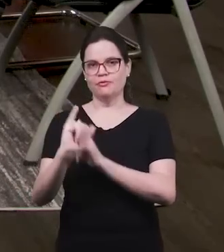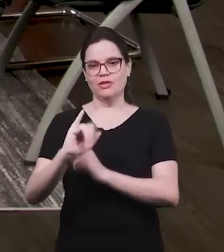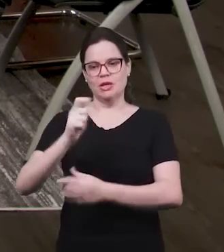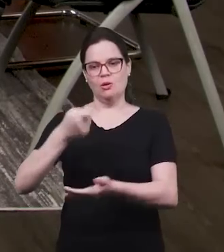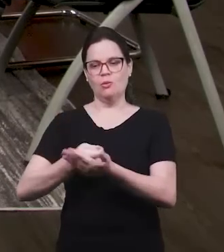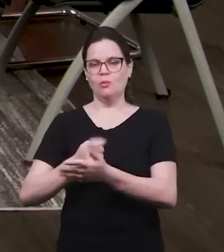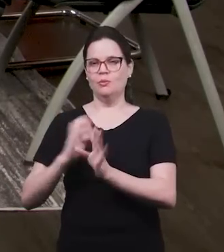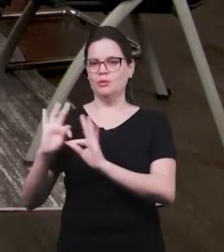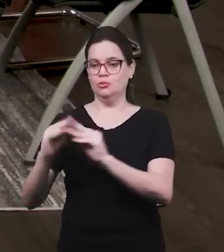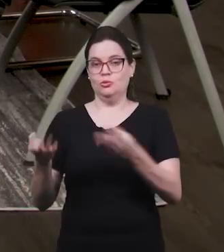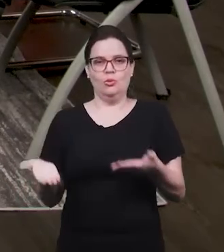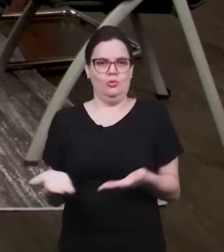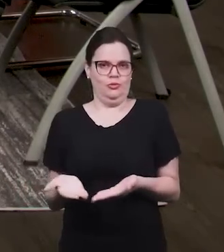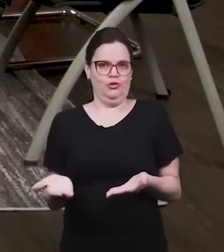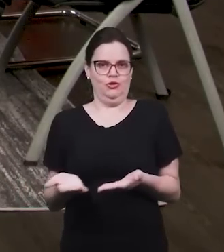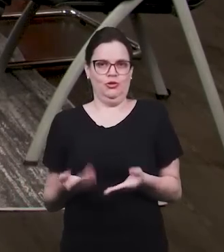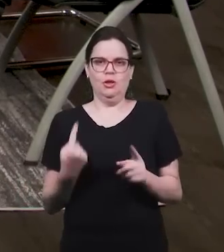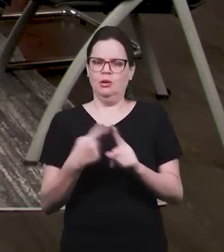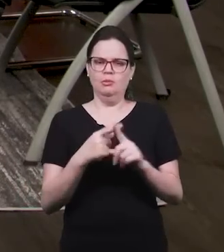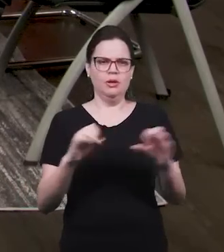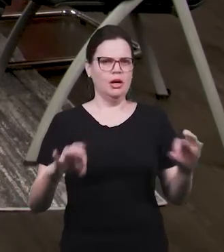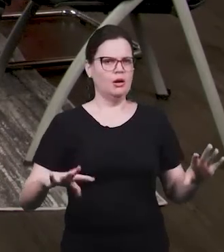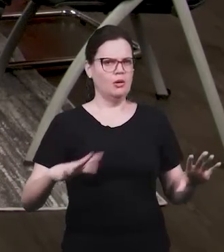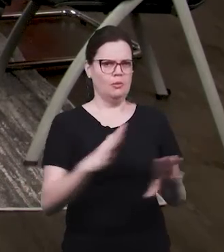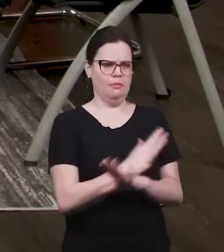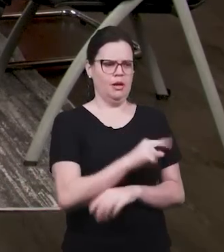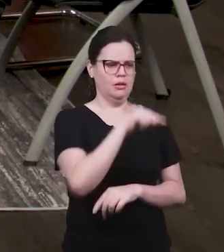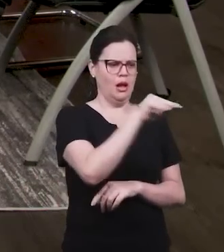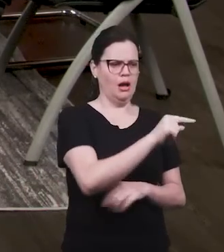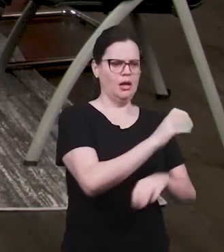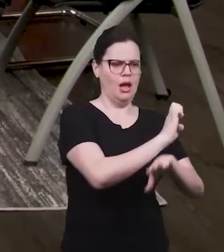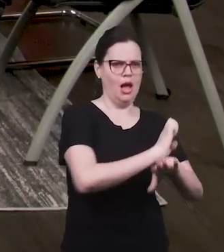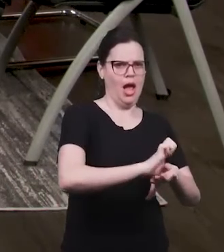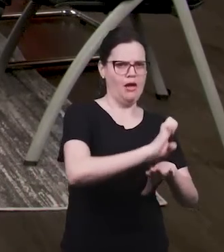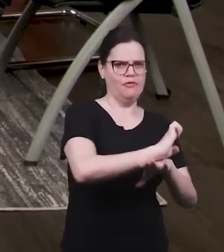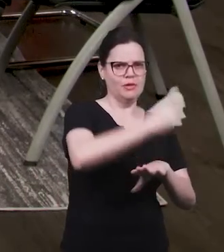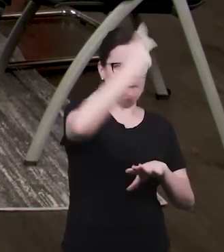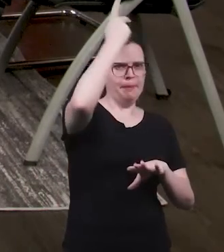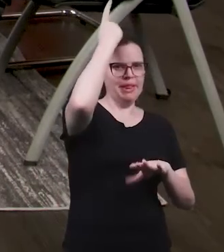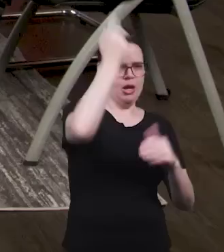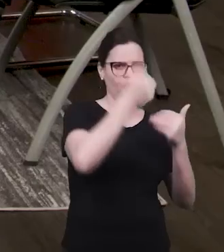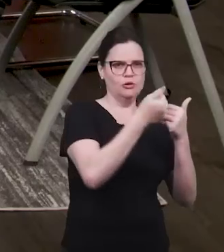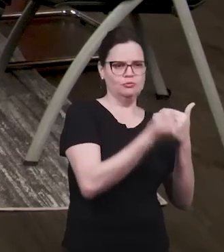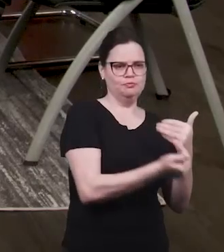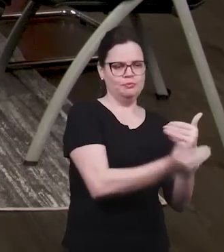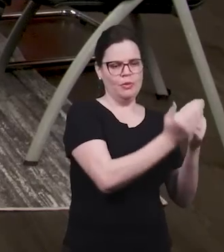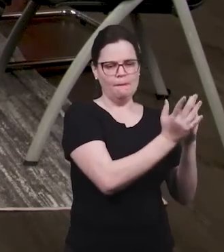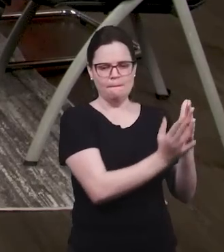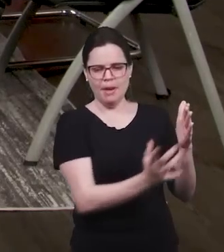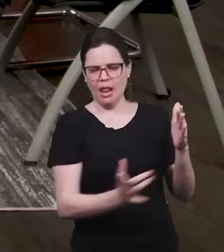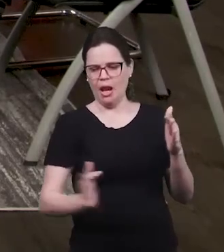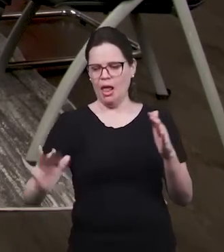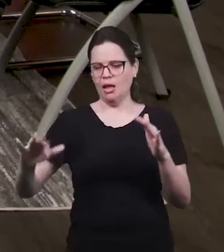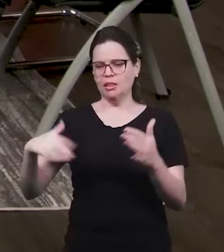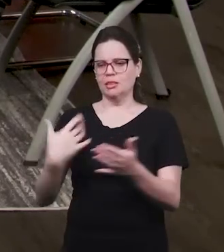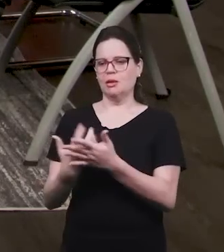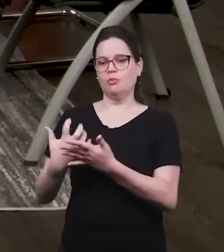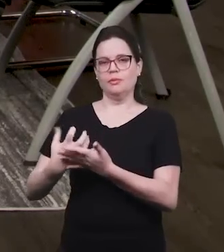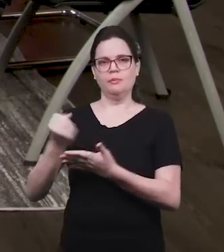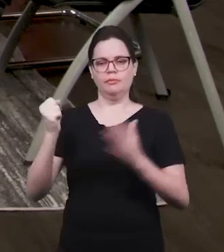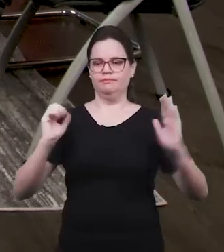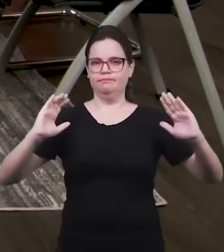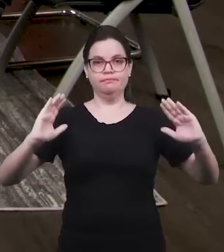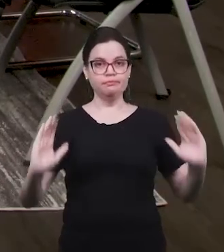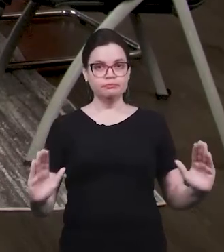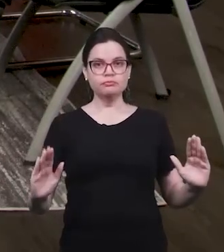completa, do começo do Pentecostes ao arrebatamento. Então já é um mistério, já é um milagre muito